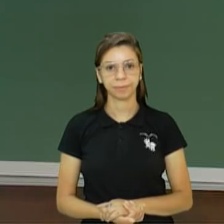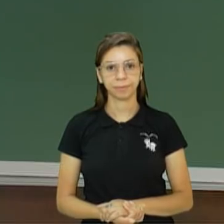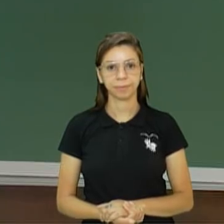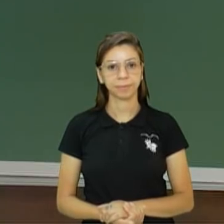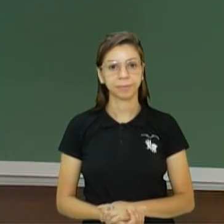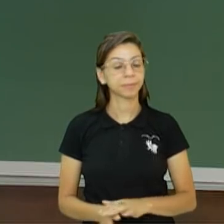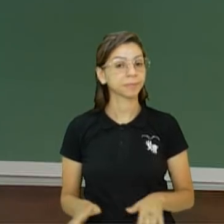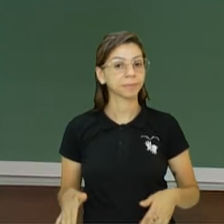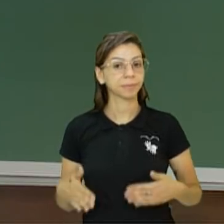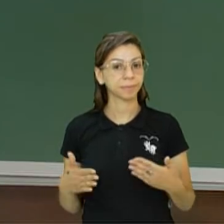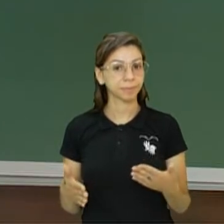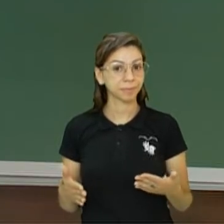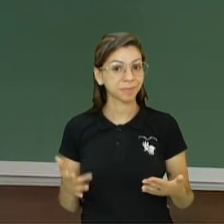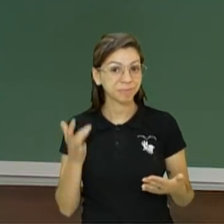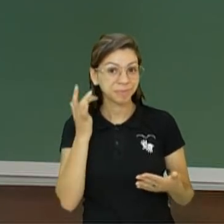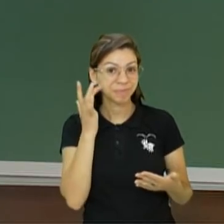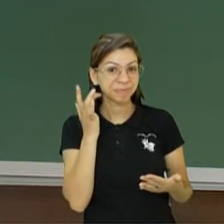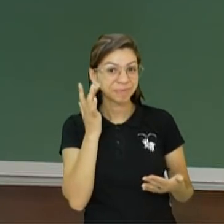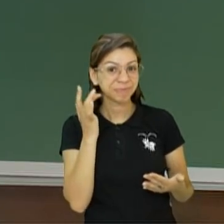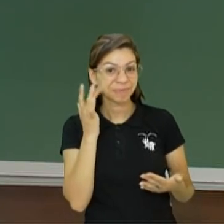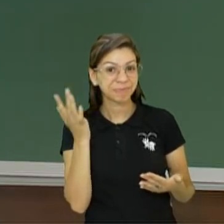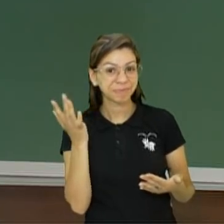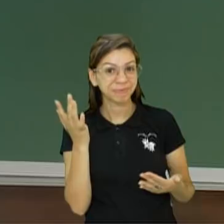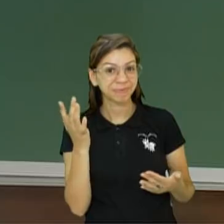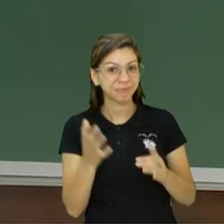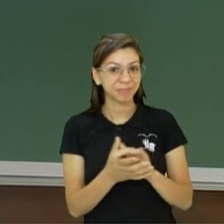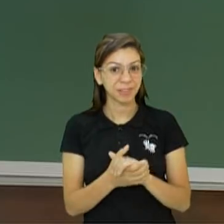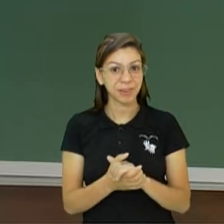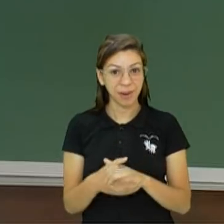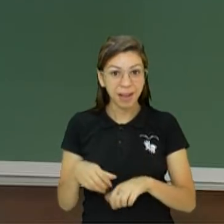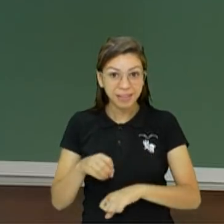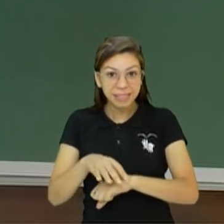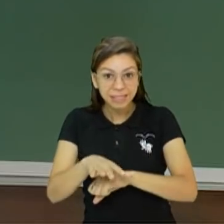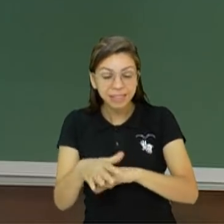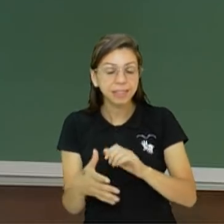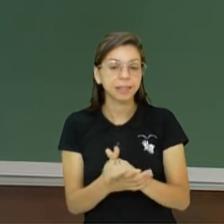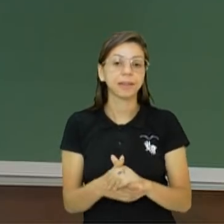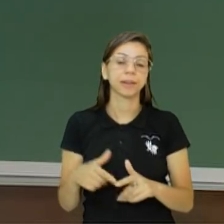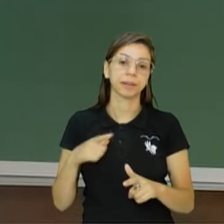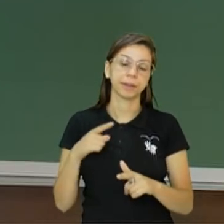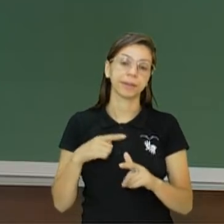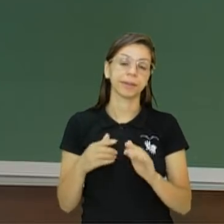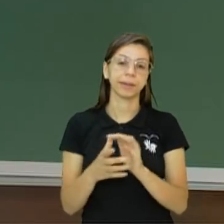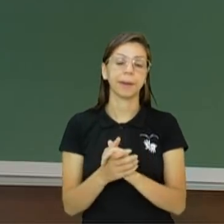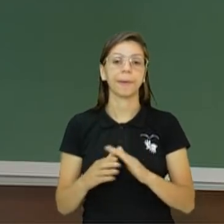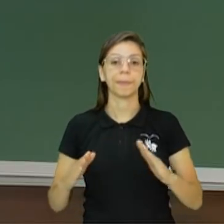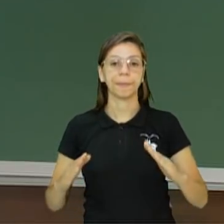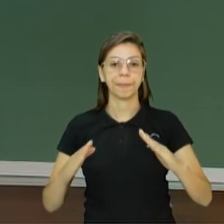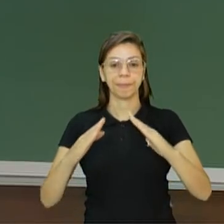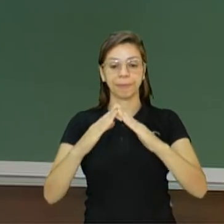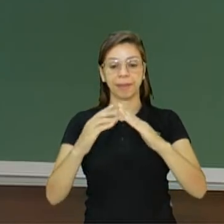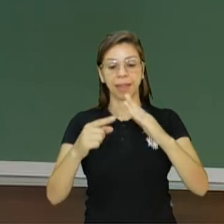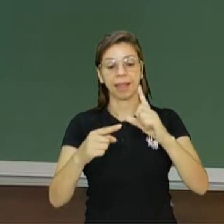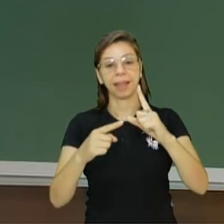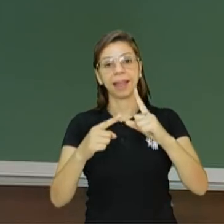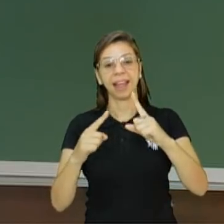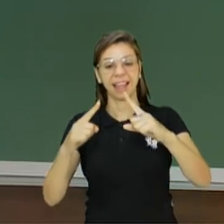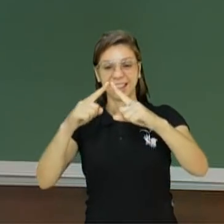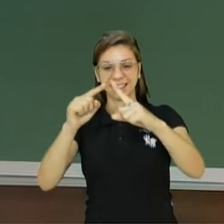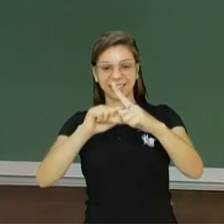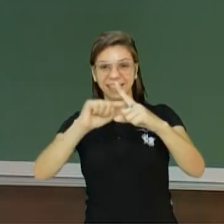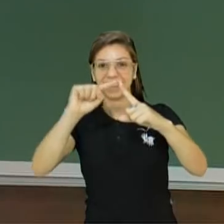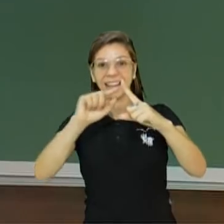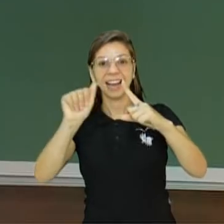E aí, ficou fácil agora contar com essa dica da prof, né? Que as arestas são os palitinhos, as jujubas são